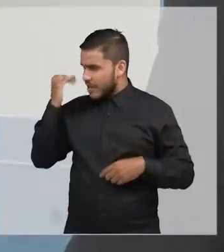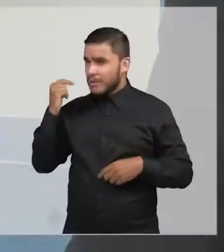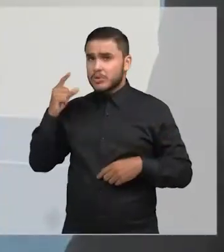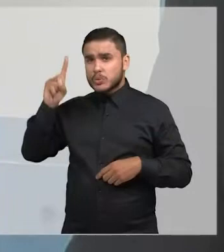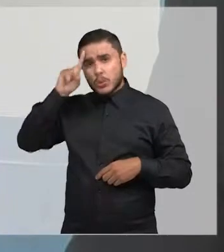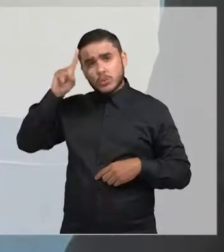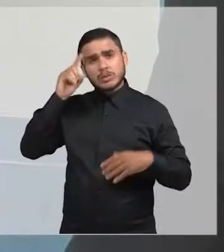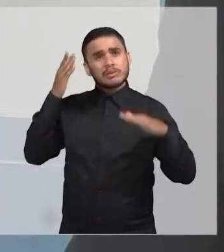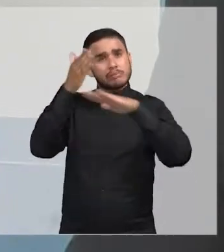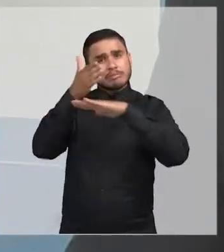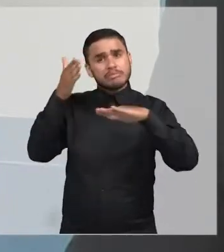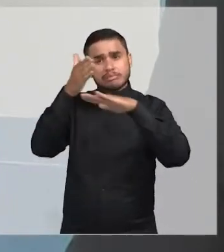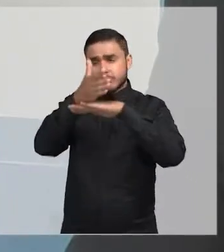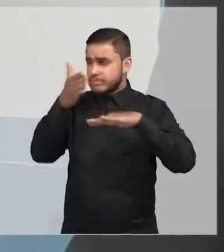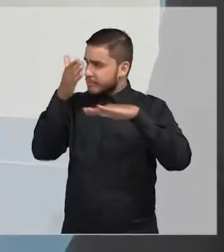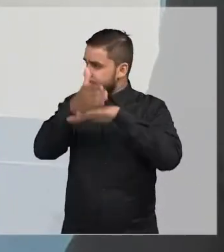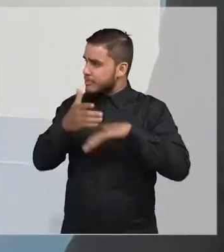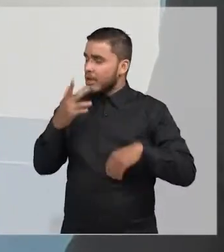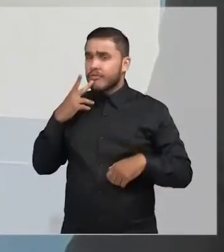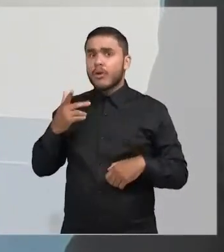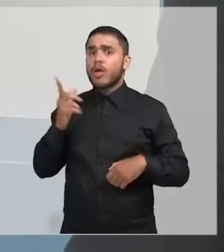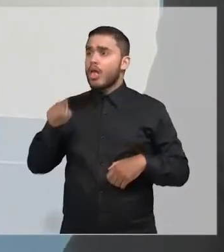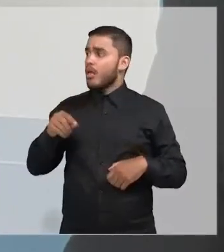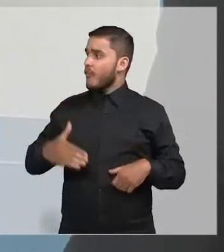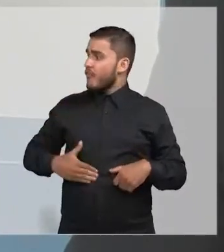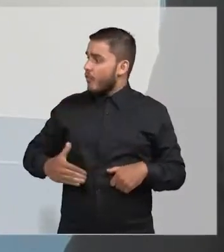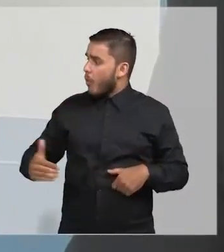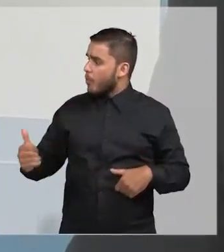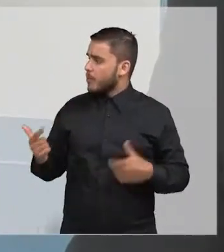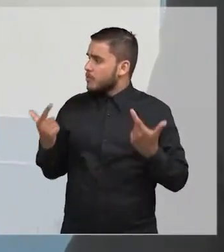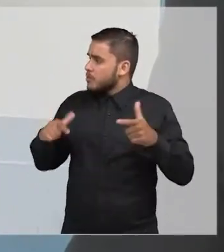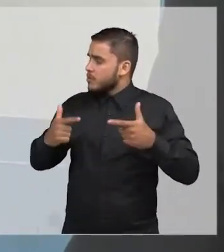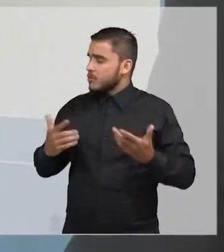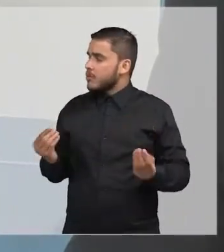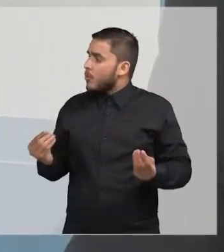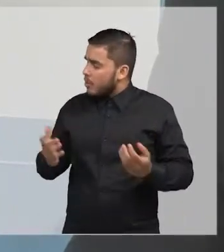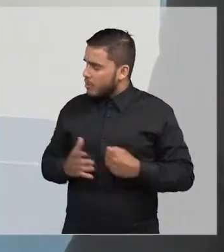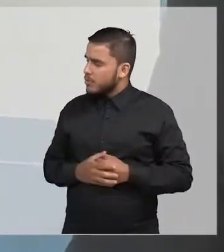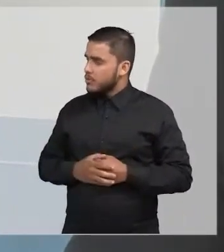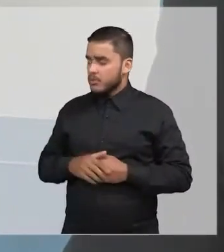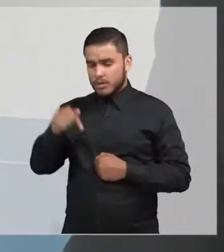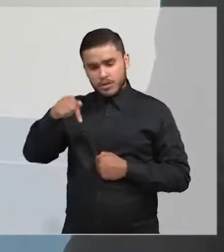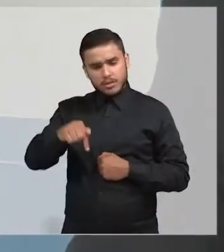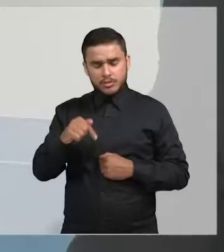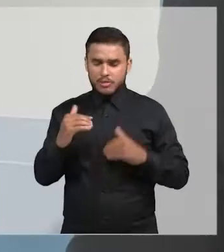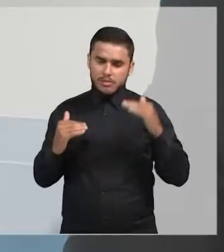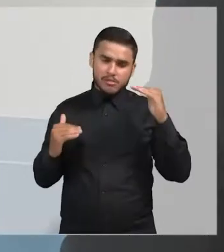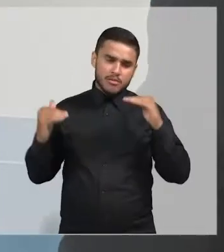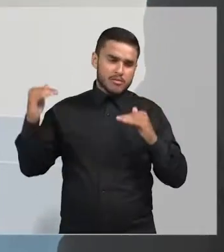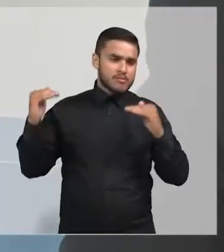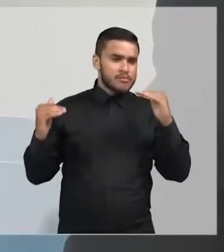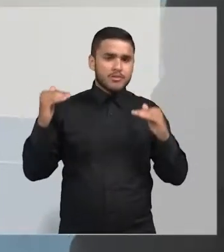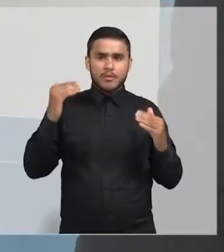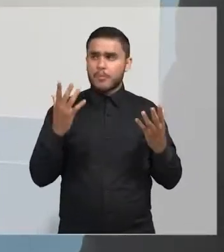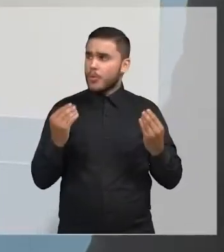ideia, o grau de desigualdade que é o nosso país. Então, é muito complicado, né? Você